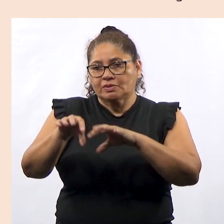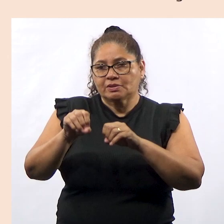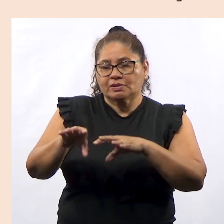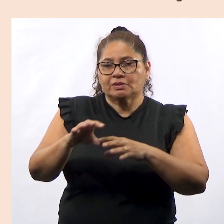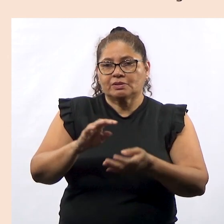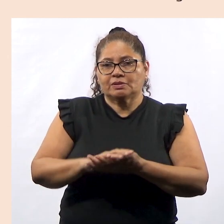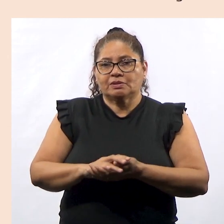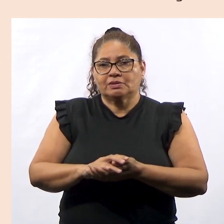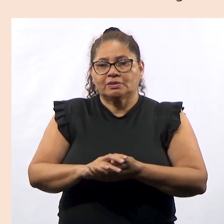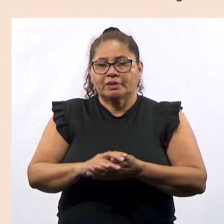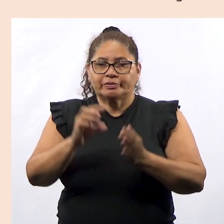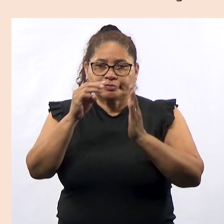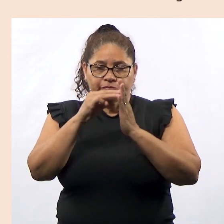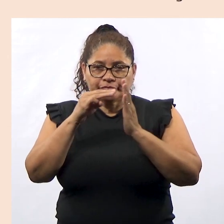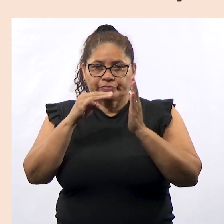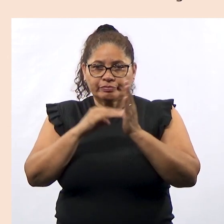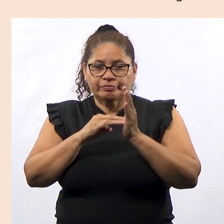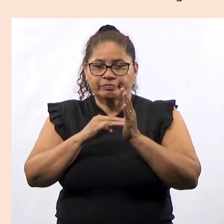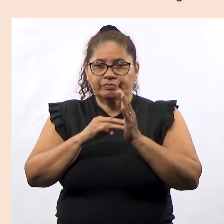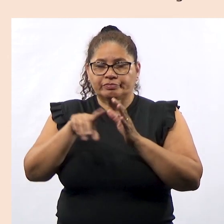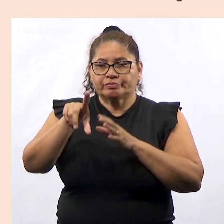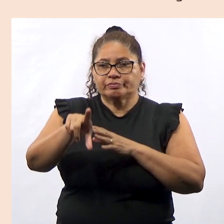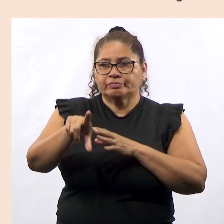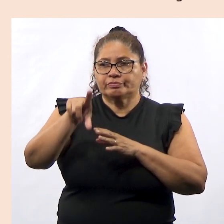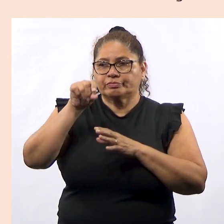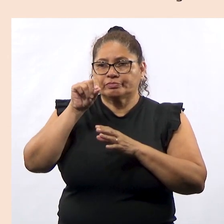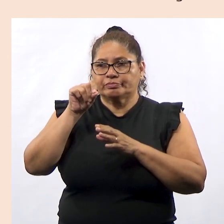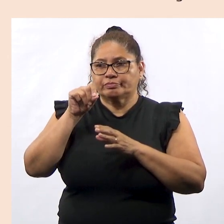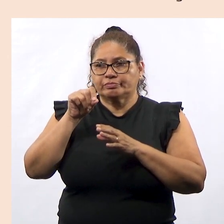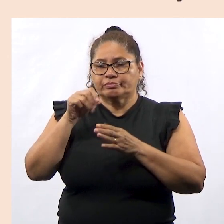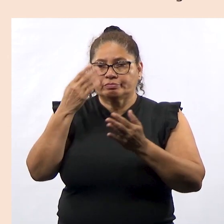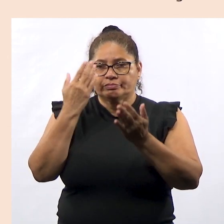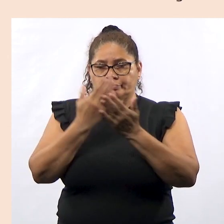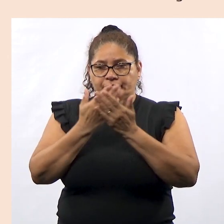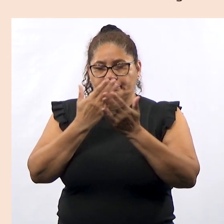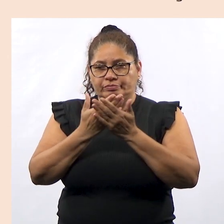ensinável aquele conteúdo que foi selecionado